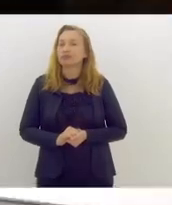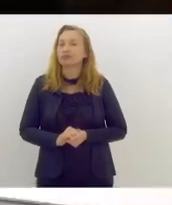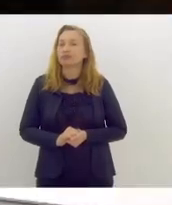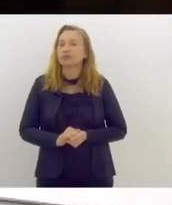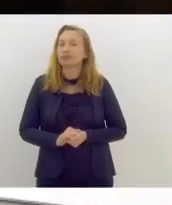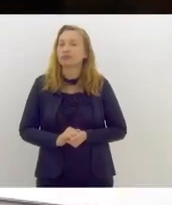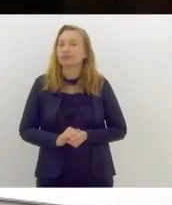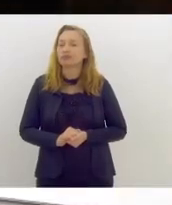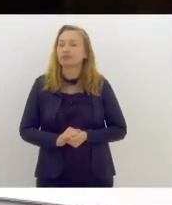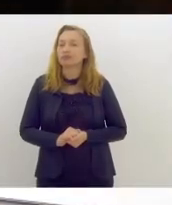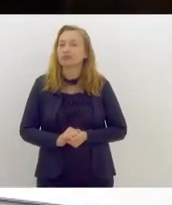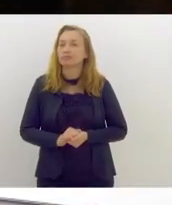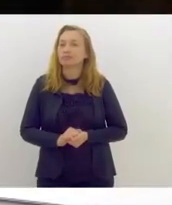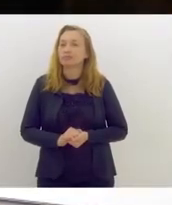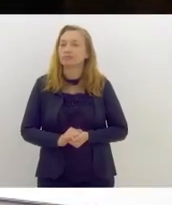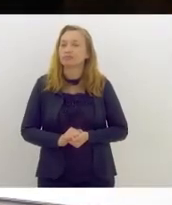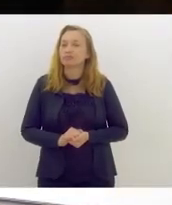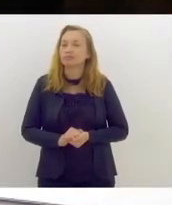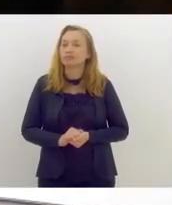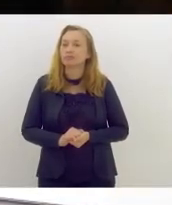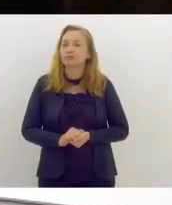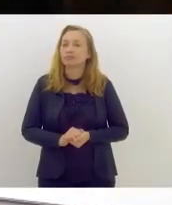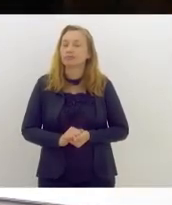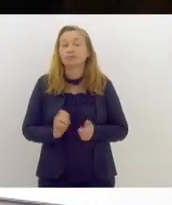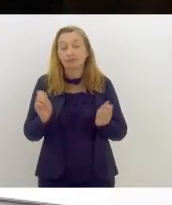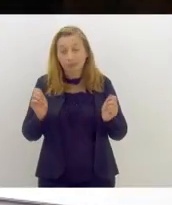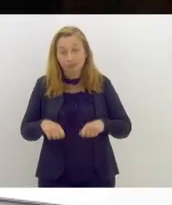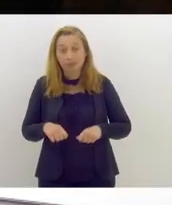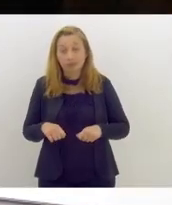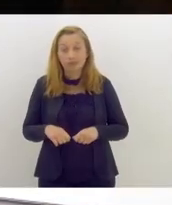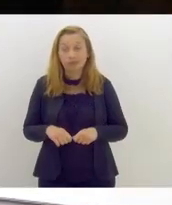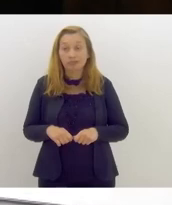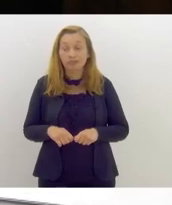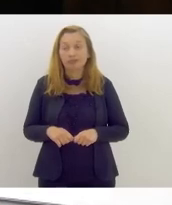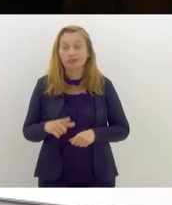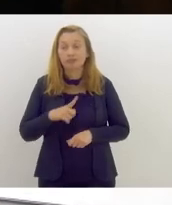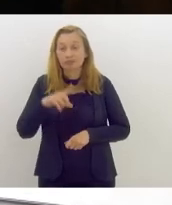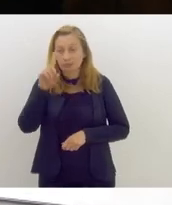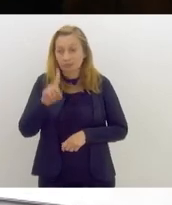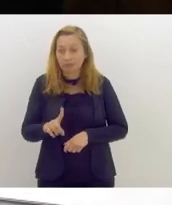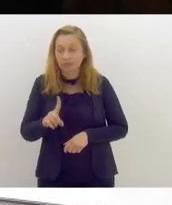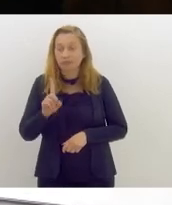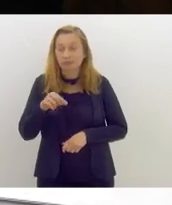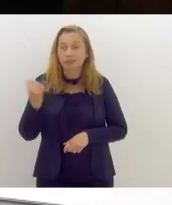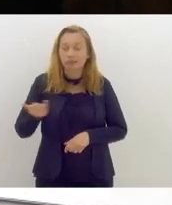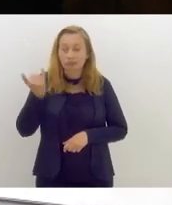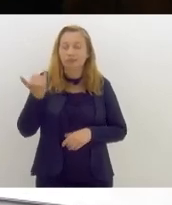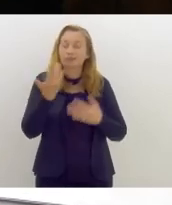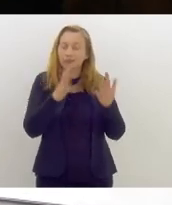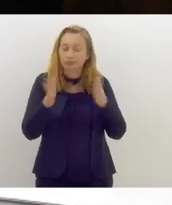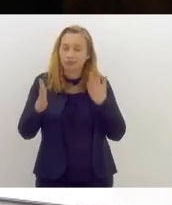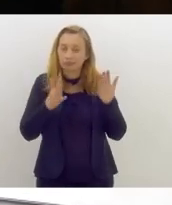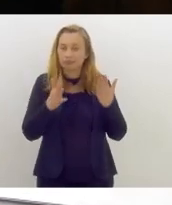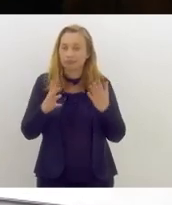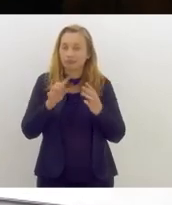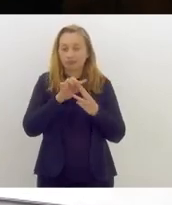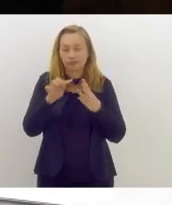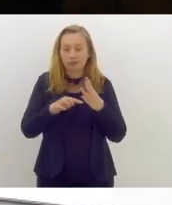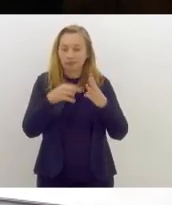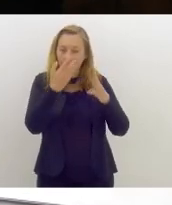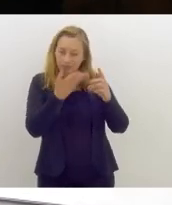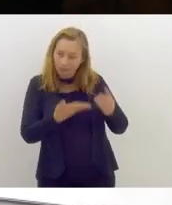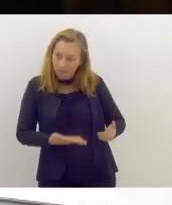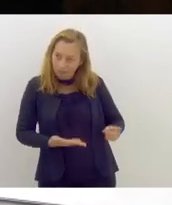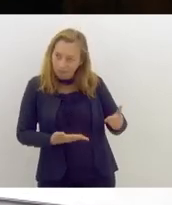democratiza é a possibilidade de alcançar o direito e isso é muito importante Então parabéns aos três homenageados